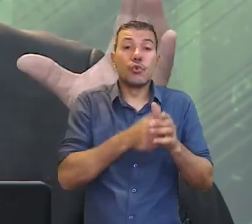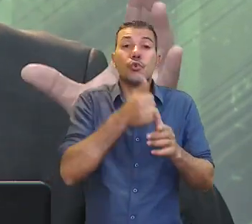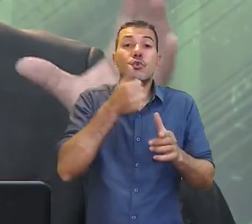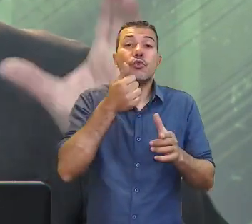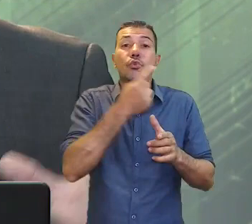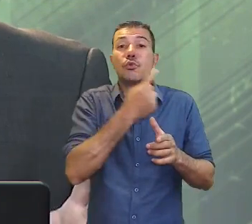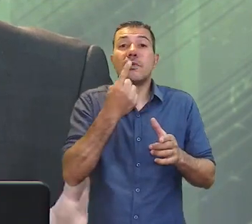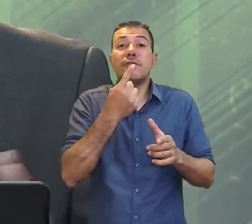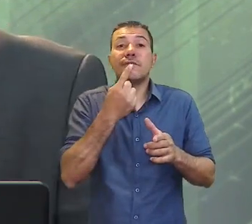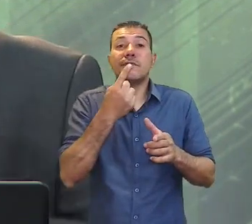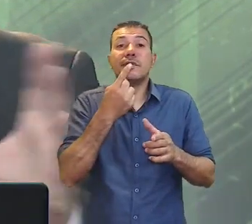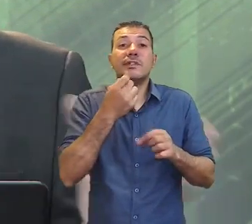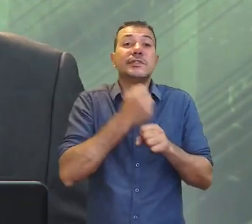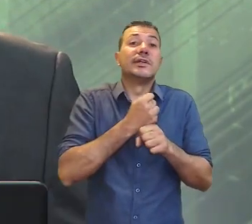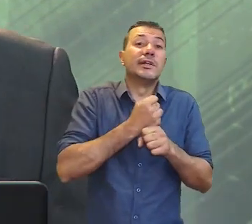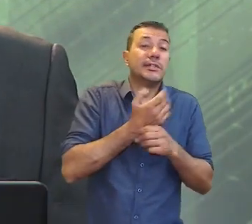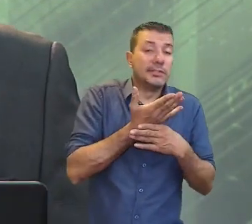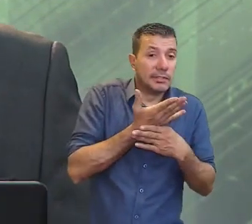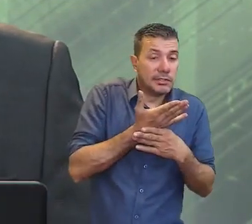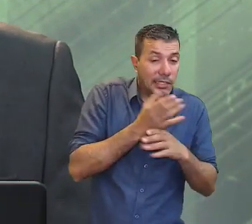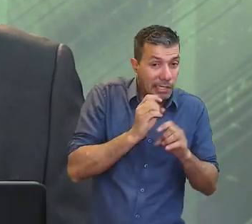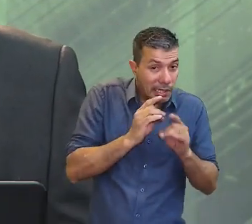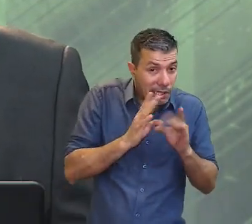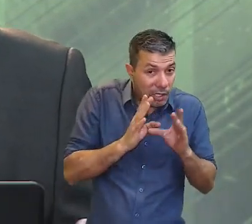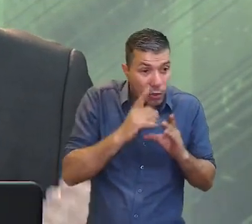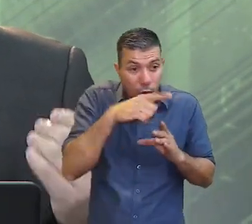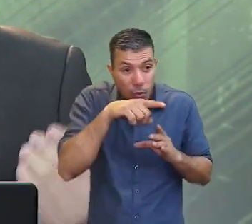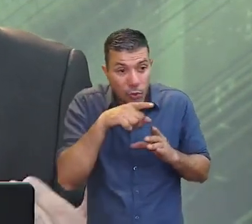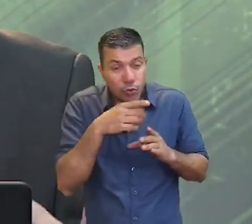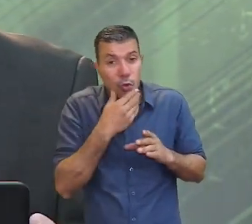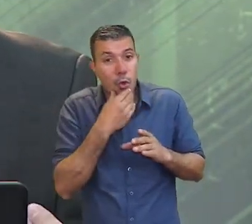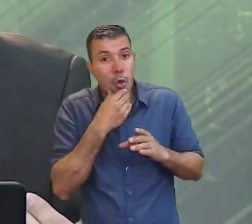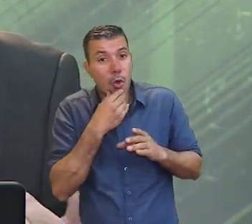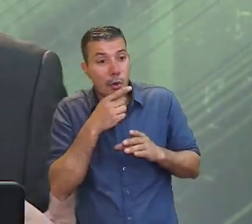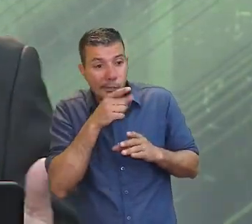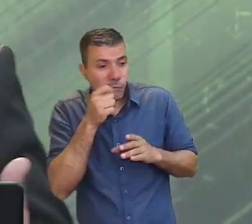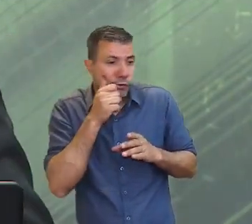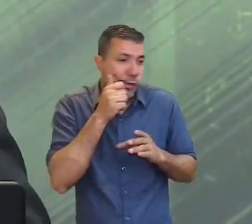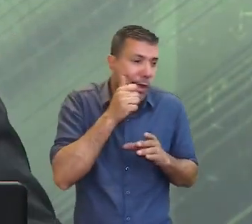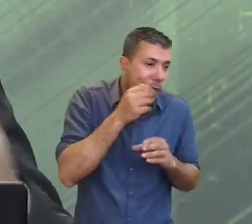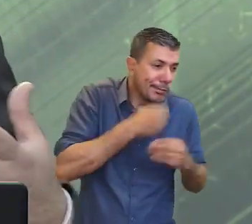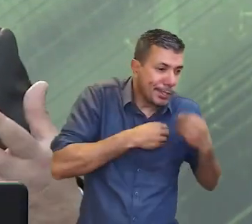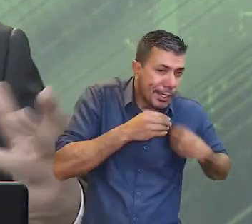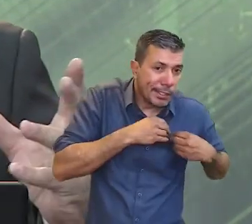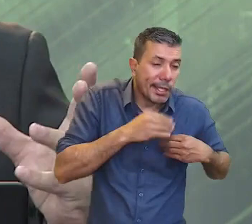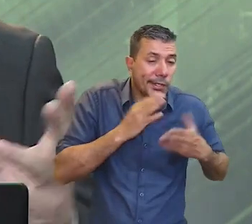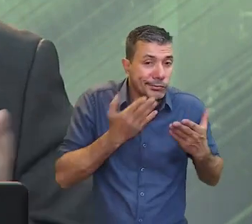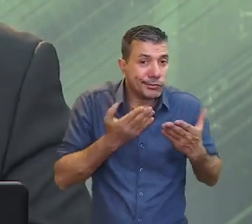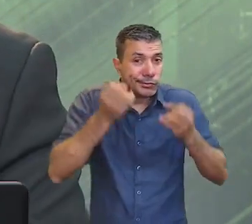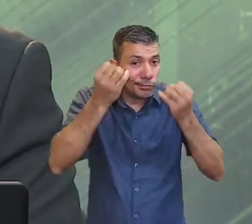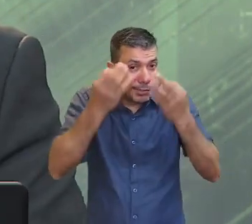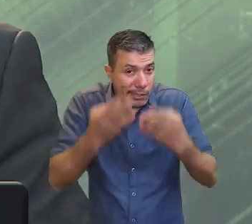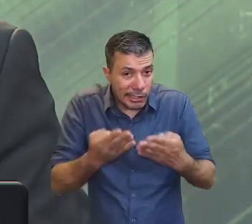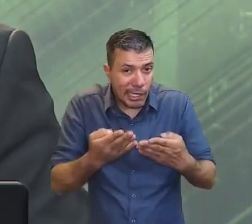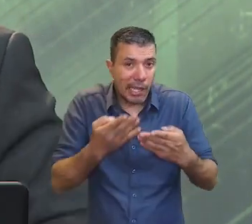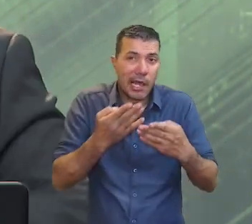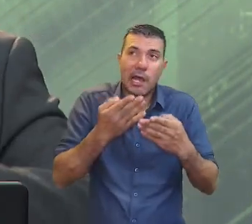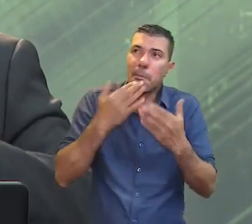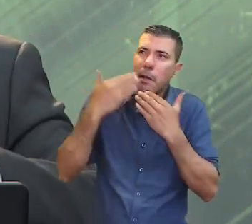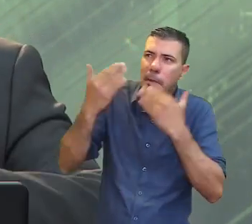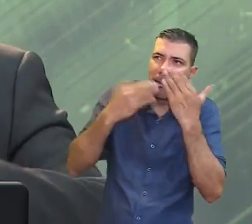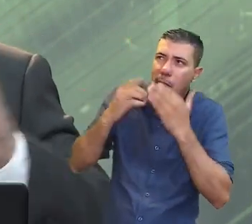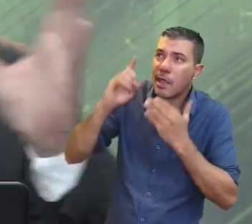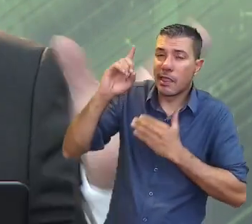mas era a cerimônia de todas as cerimônias, né? Onde o pecador ele tinha condições de resolver o seu problema com Deus,